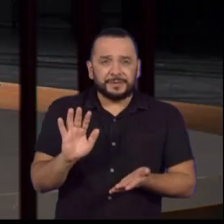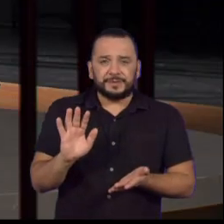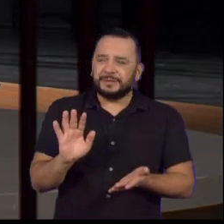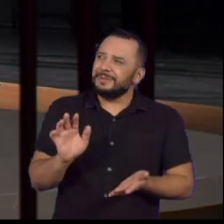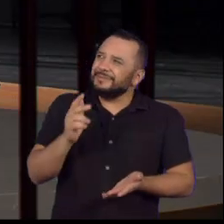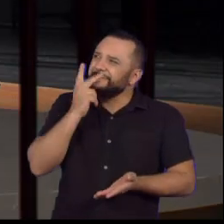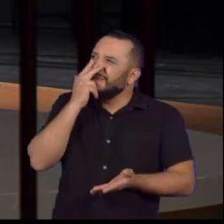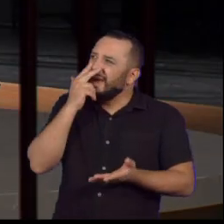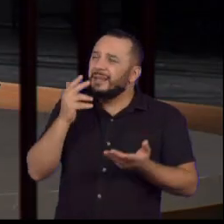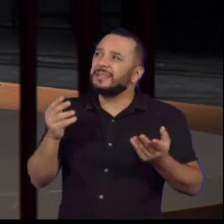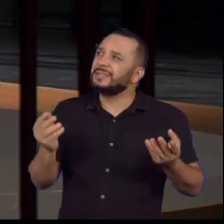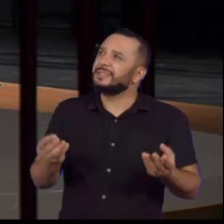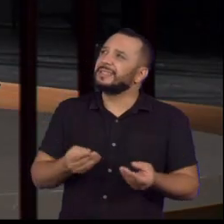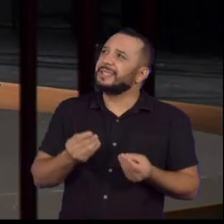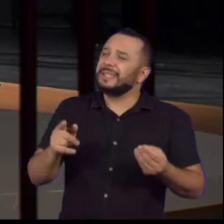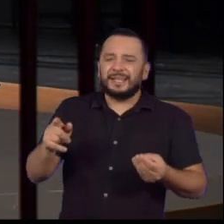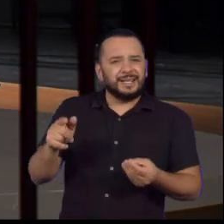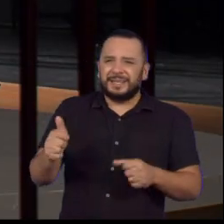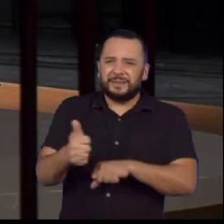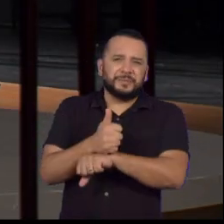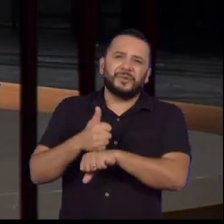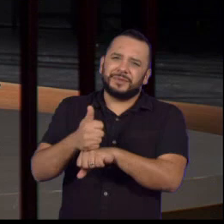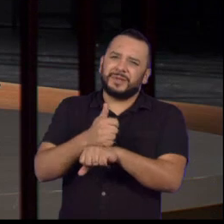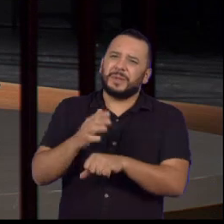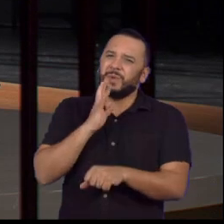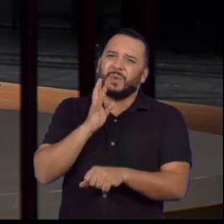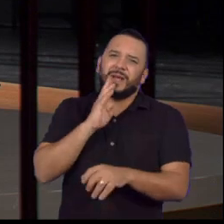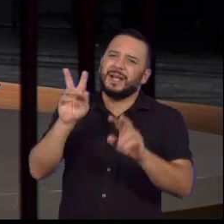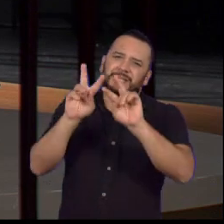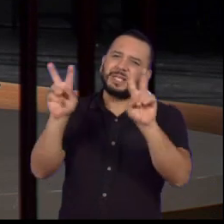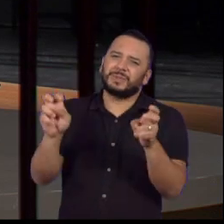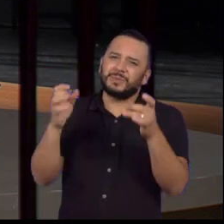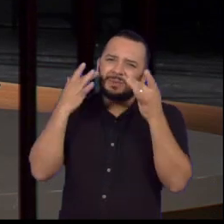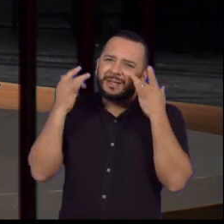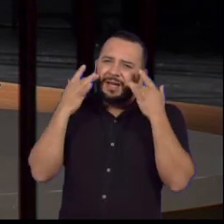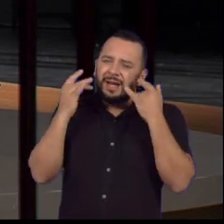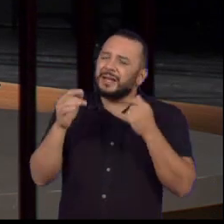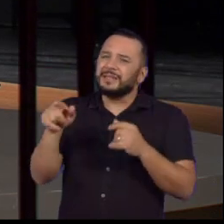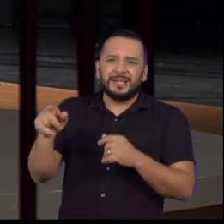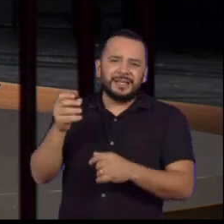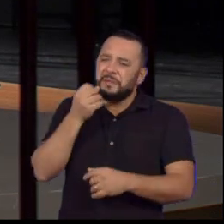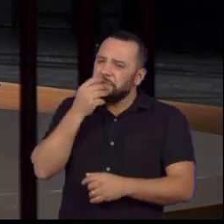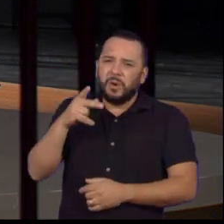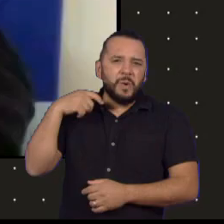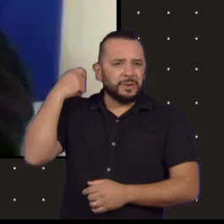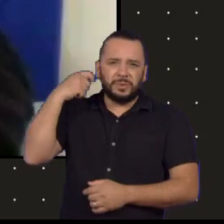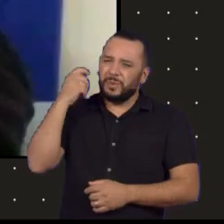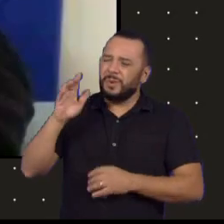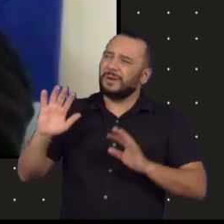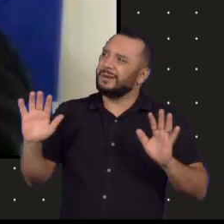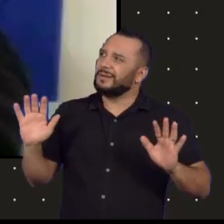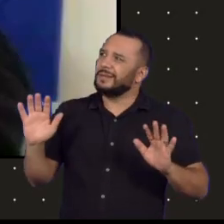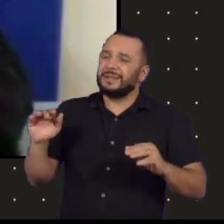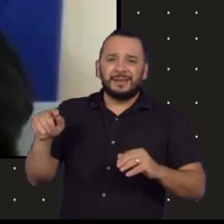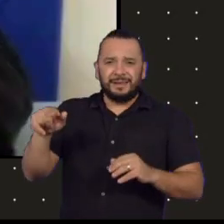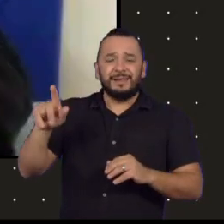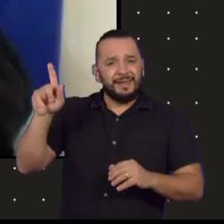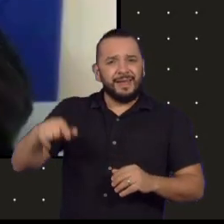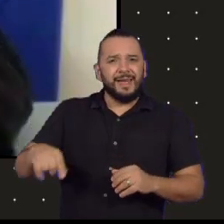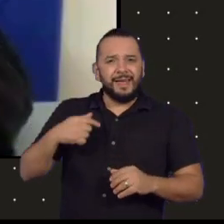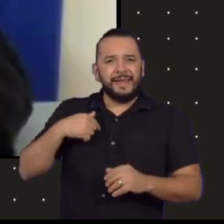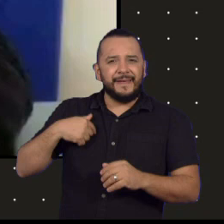Ele realmente entende do assunto, e ele entende do ator, ele gosta do ator, e ele é um